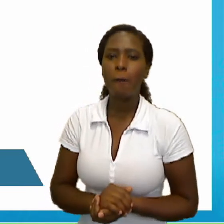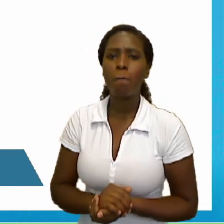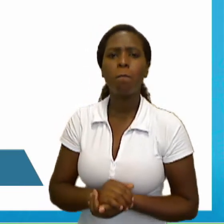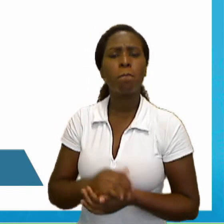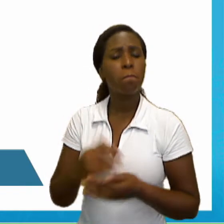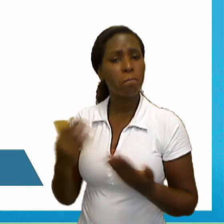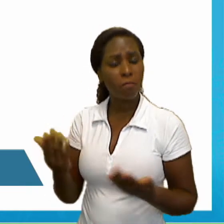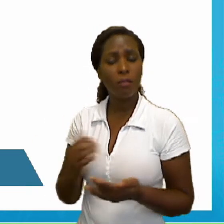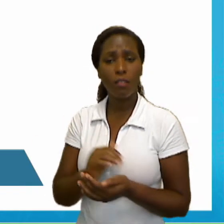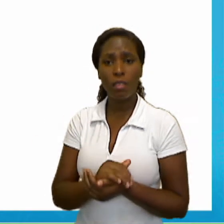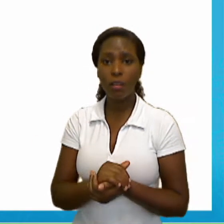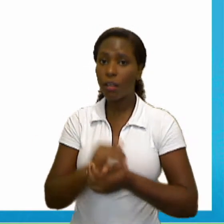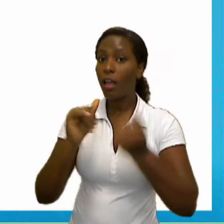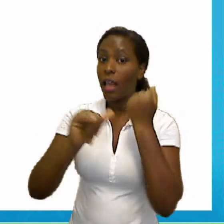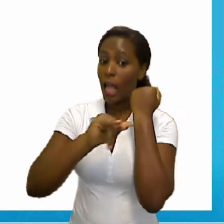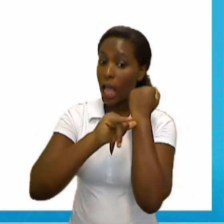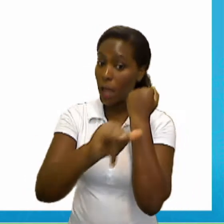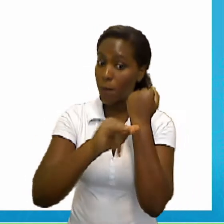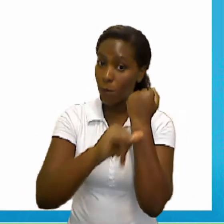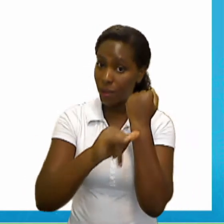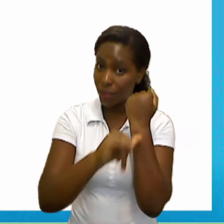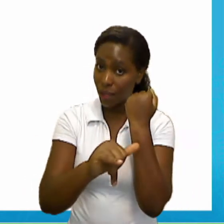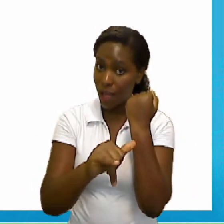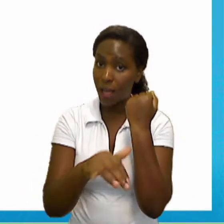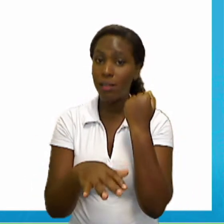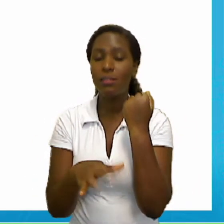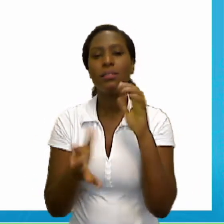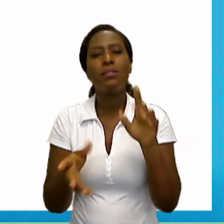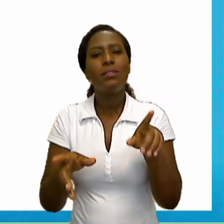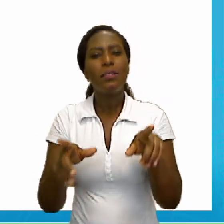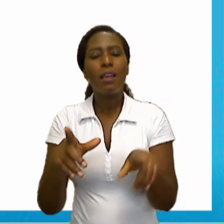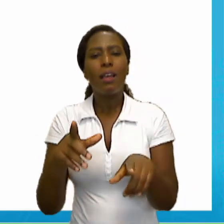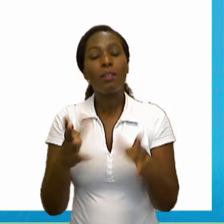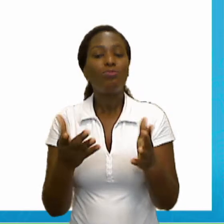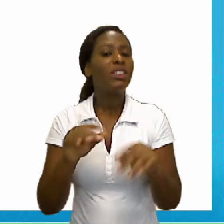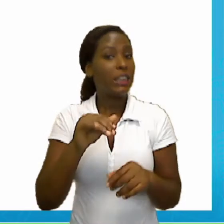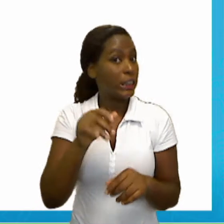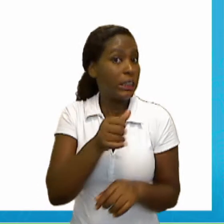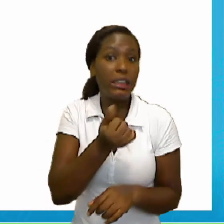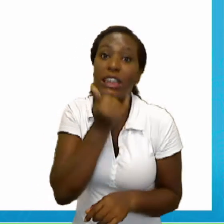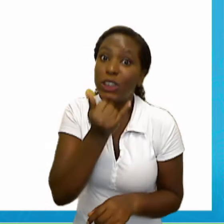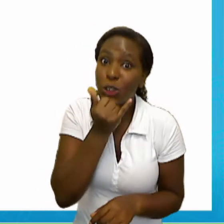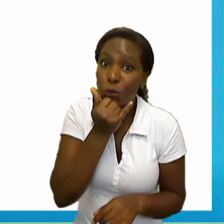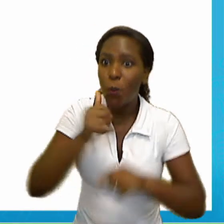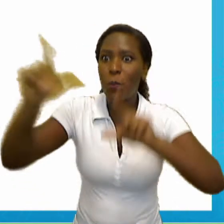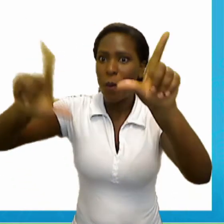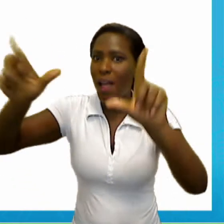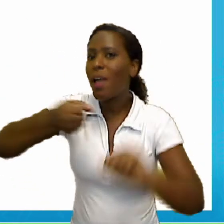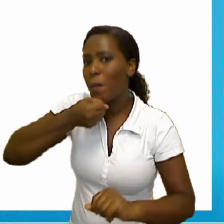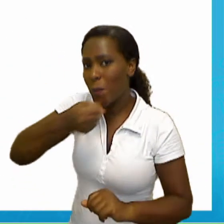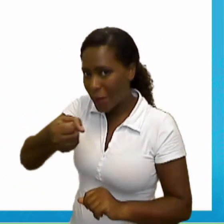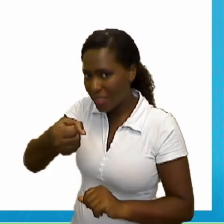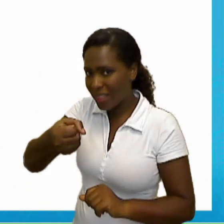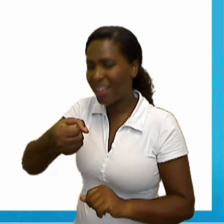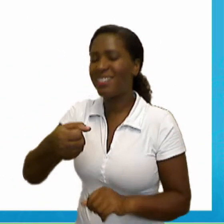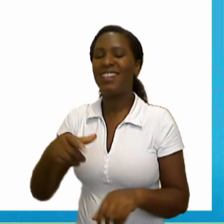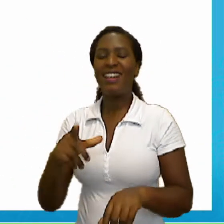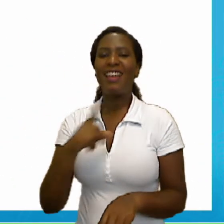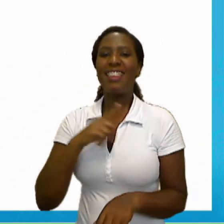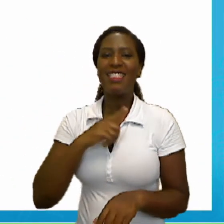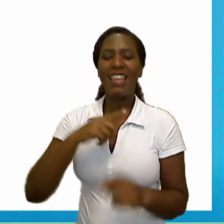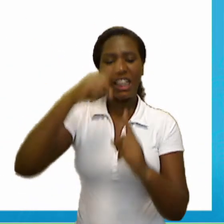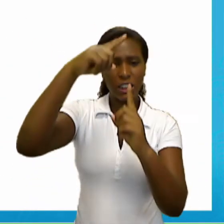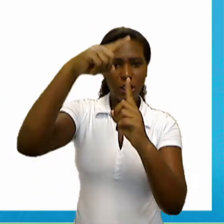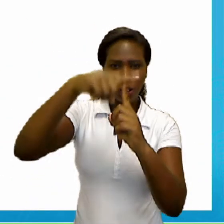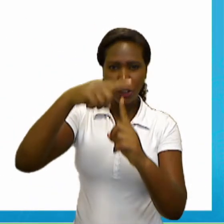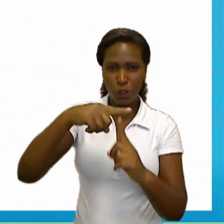Embora a reportagem possa ser expositiva, informativa, descritiva, narrativa ou opinativa,